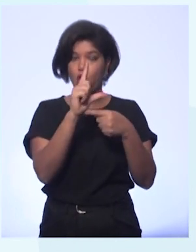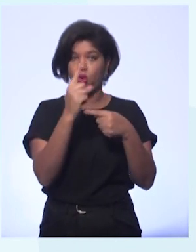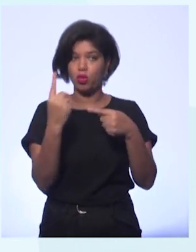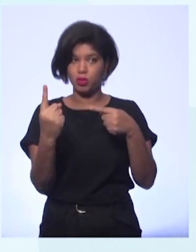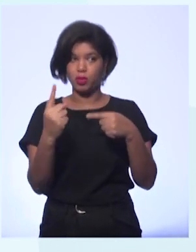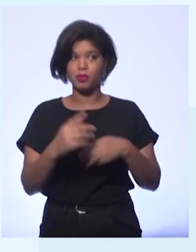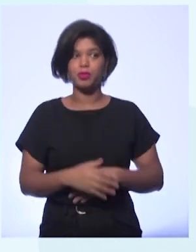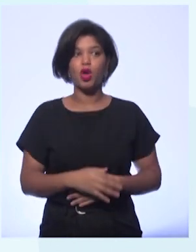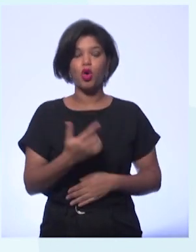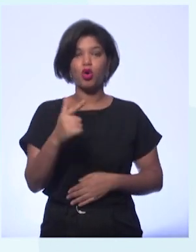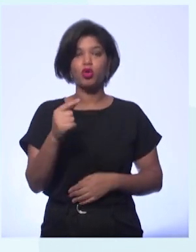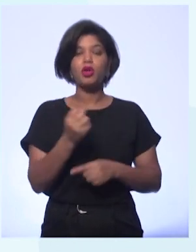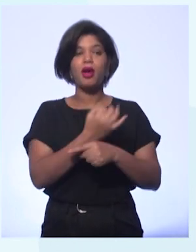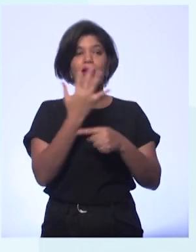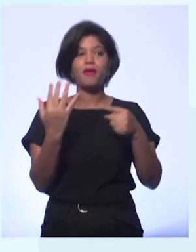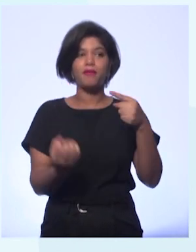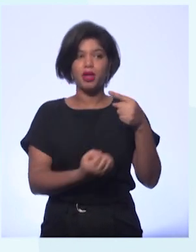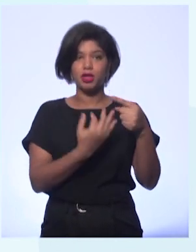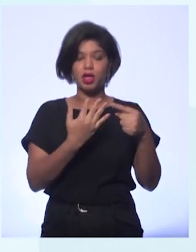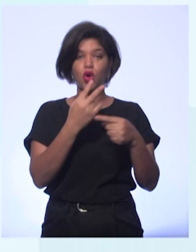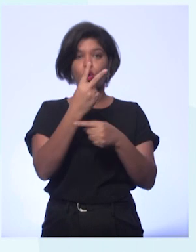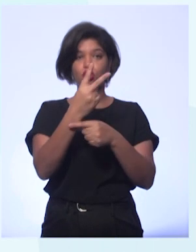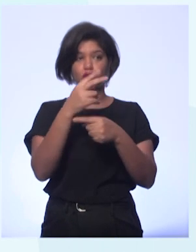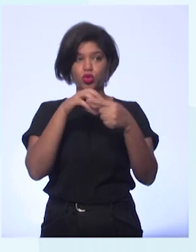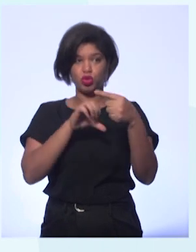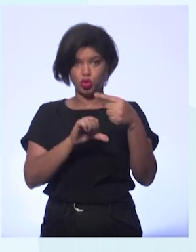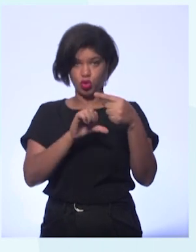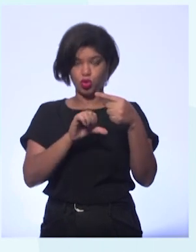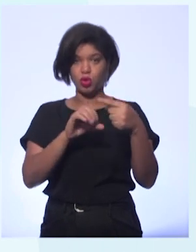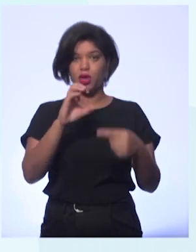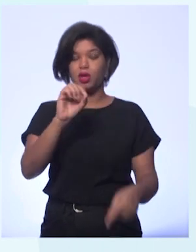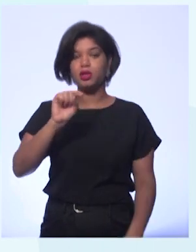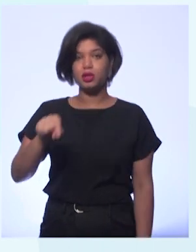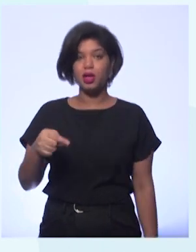nossa fração própria, 2 nonos, é uma dízima periódica. Eu encontro